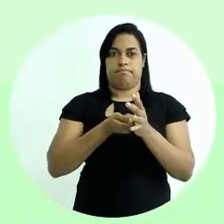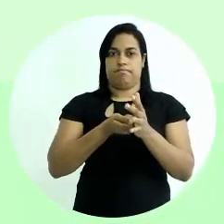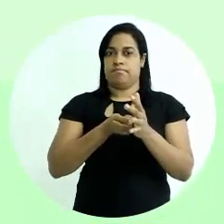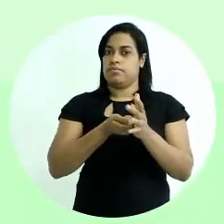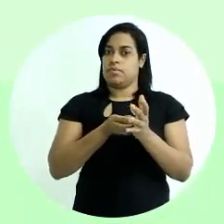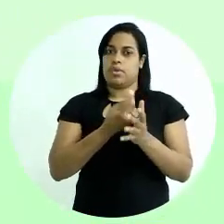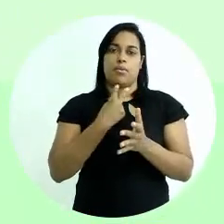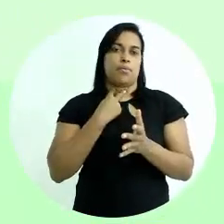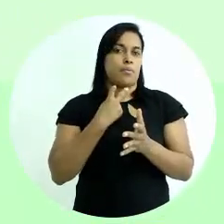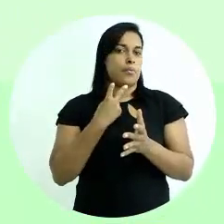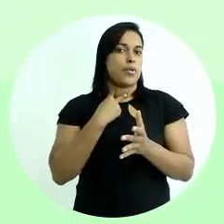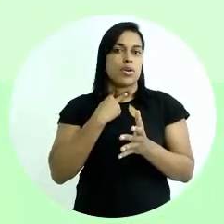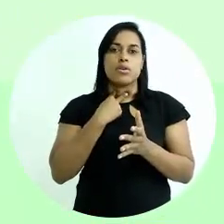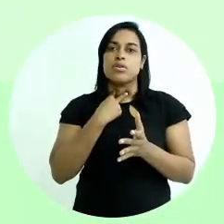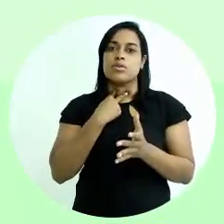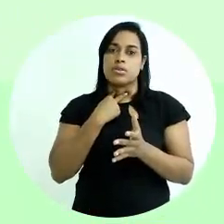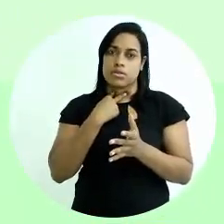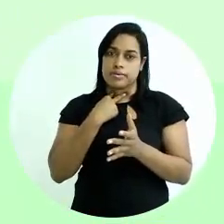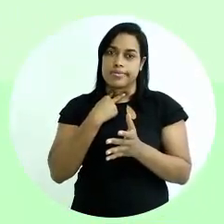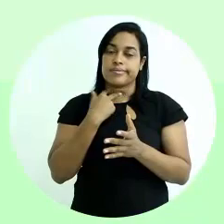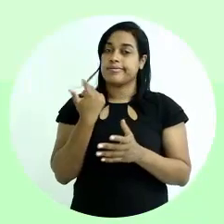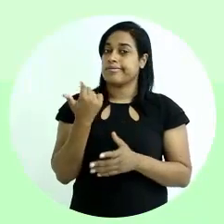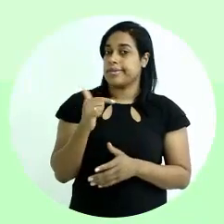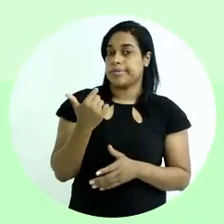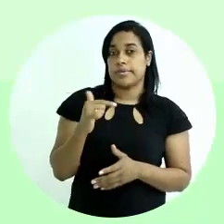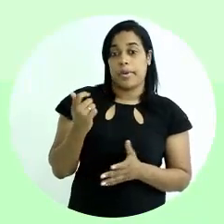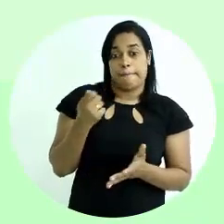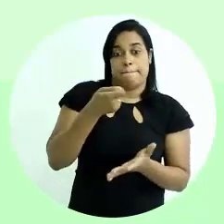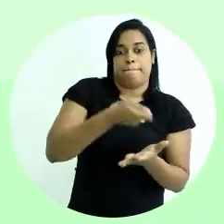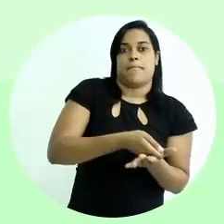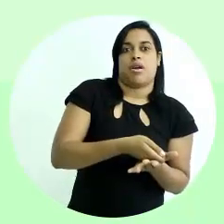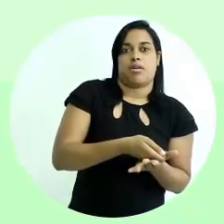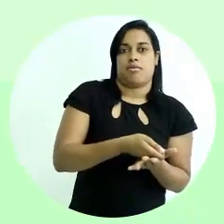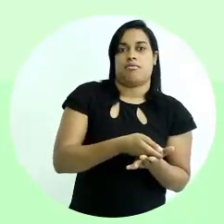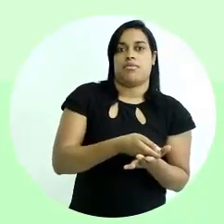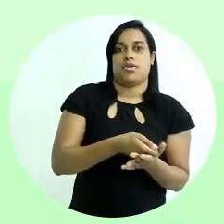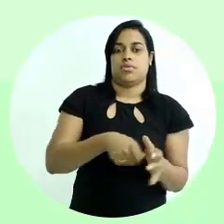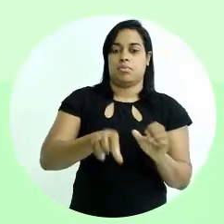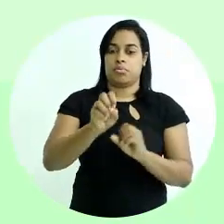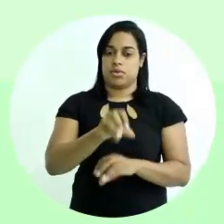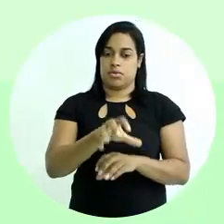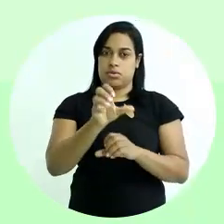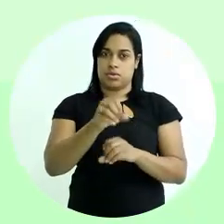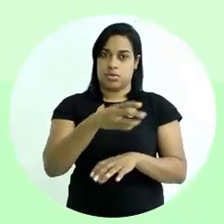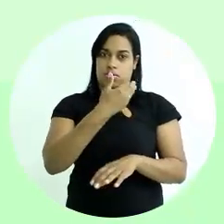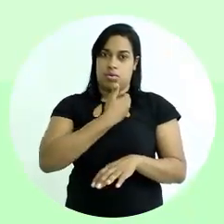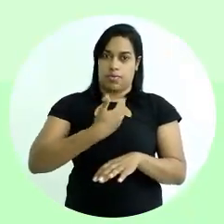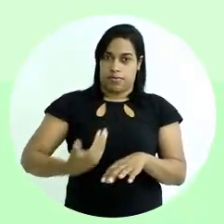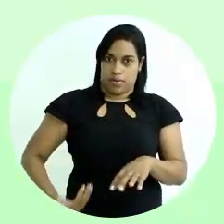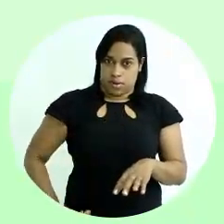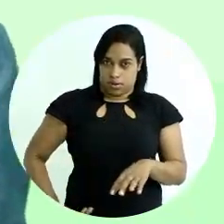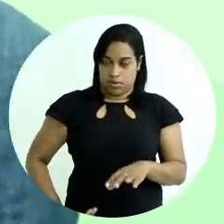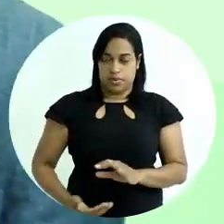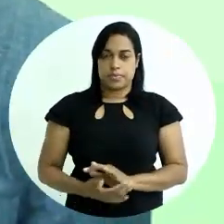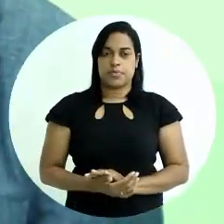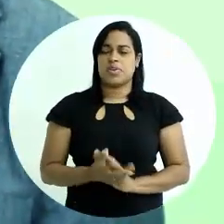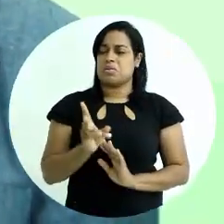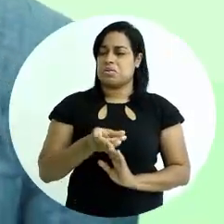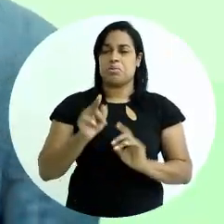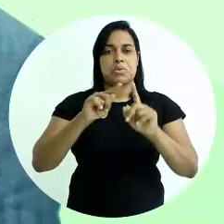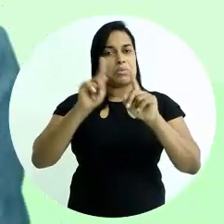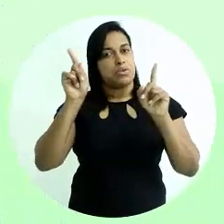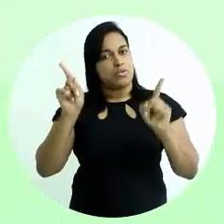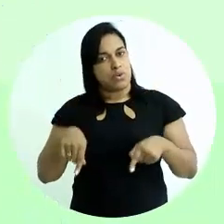de maneira onerosa não pode haver o pagamento pelo ensino público então